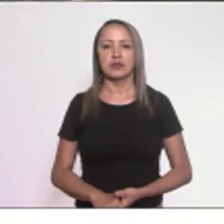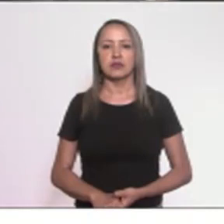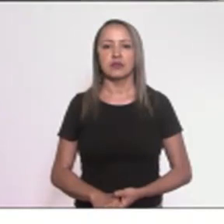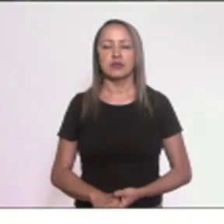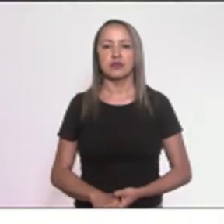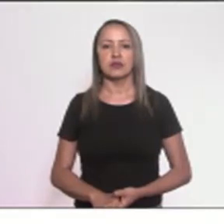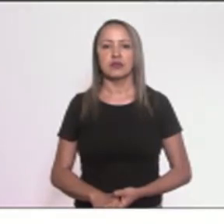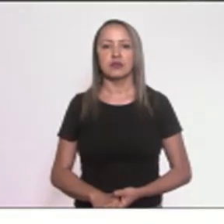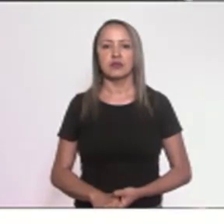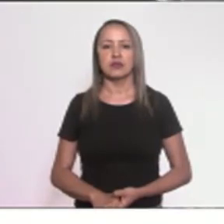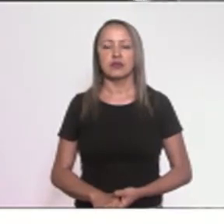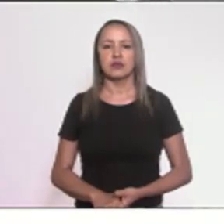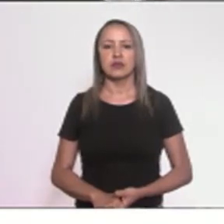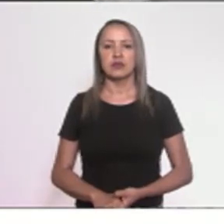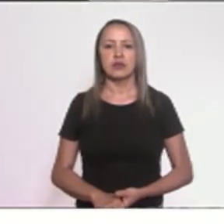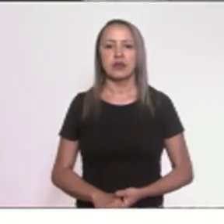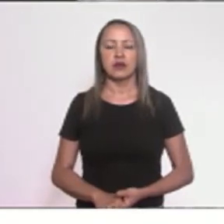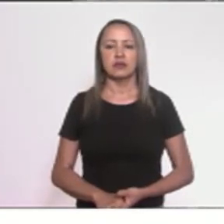pelo doutor Serginho,